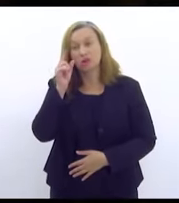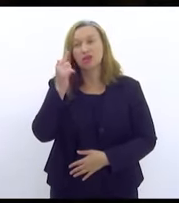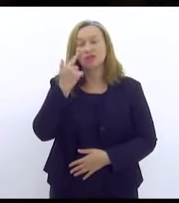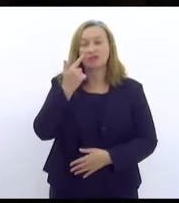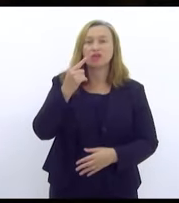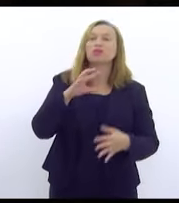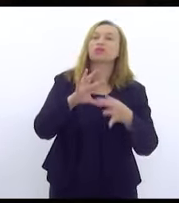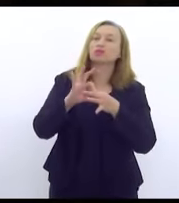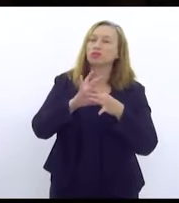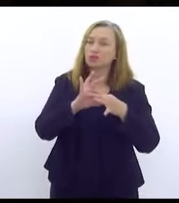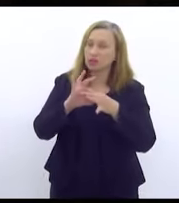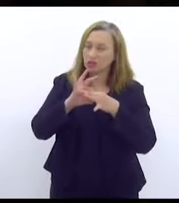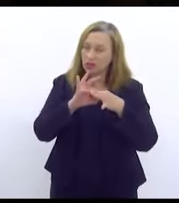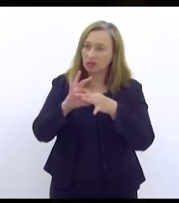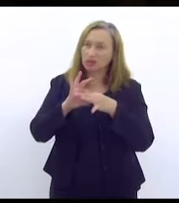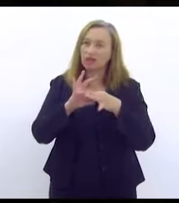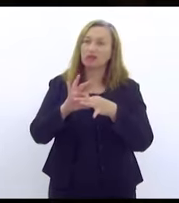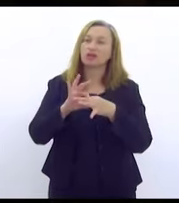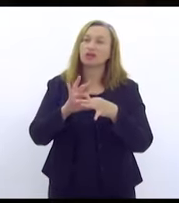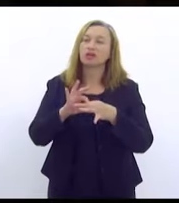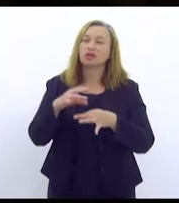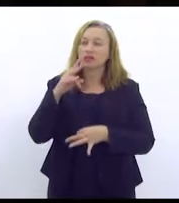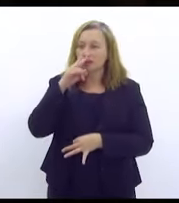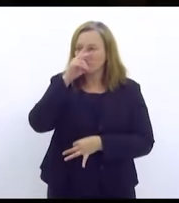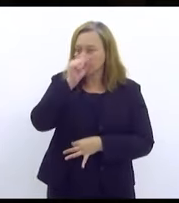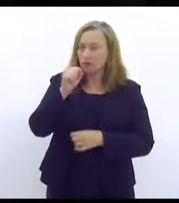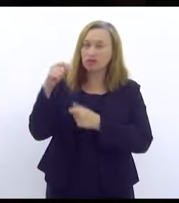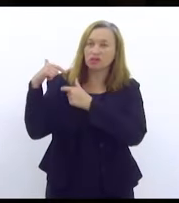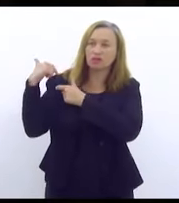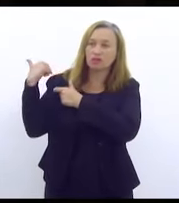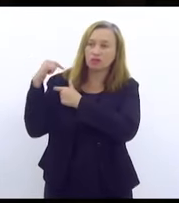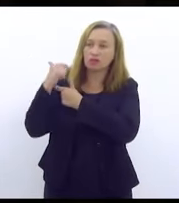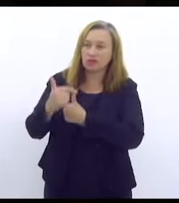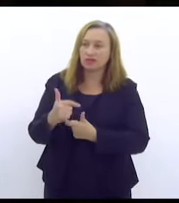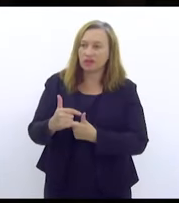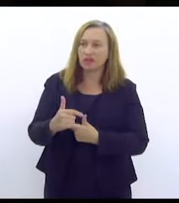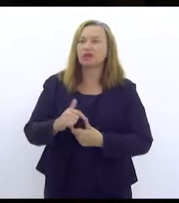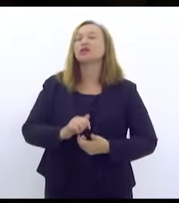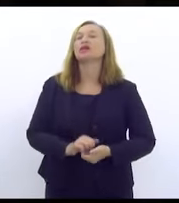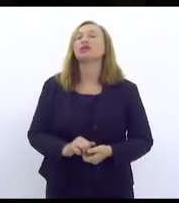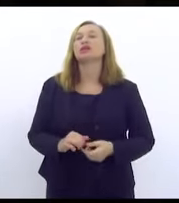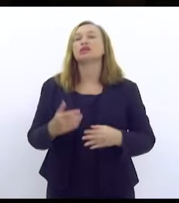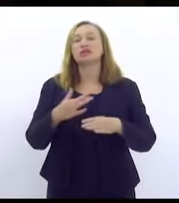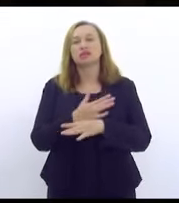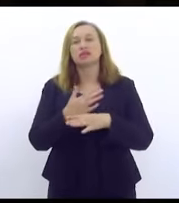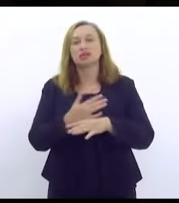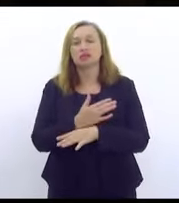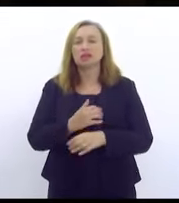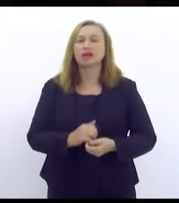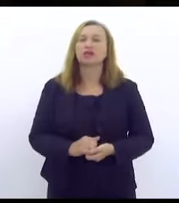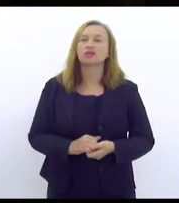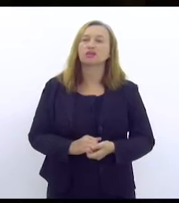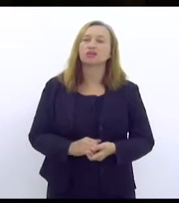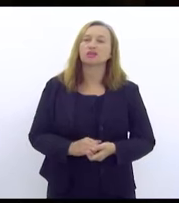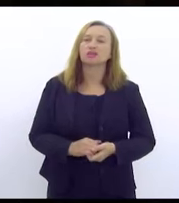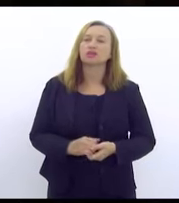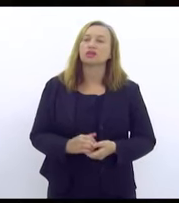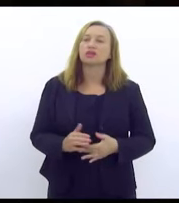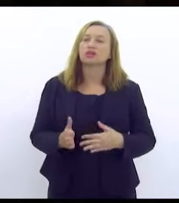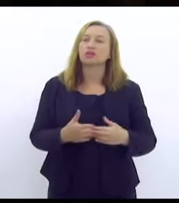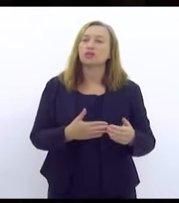união, um congraçamento das forças conservadoras nessa cidade, desprovidas de qualquer